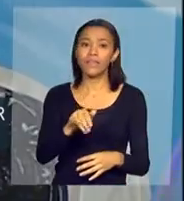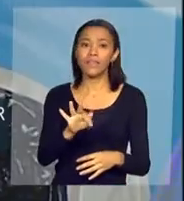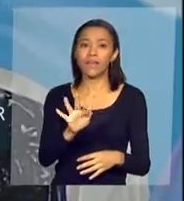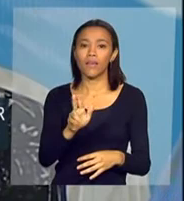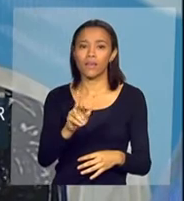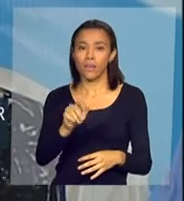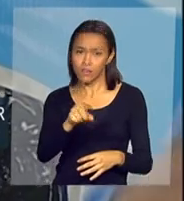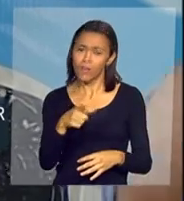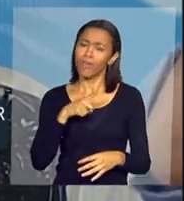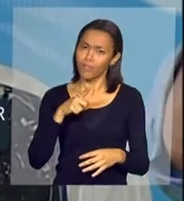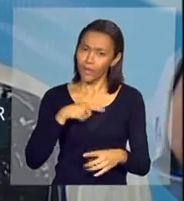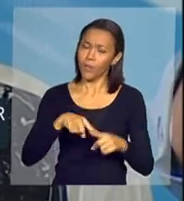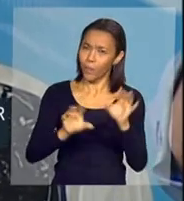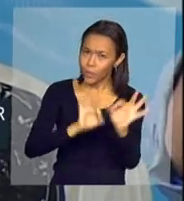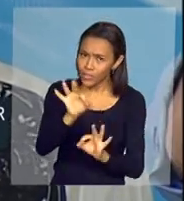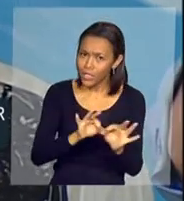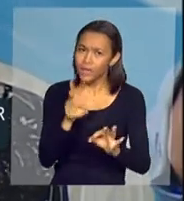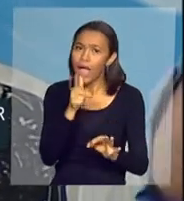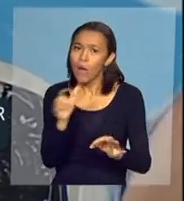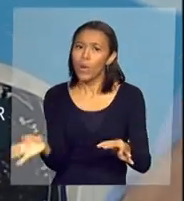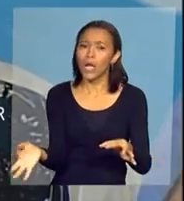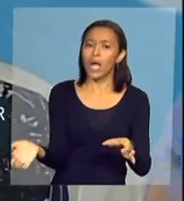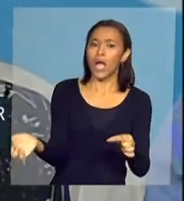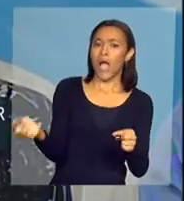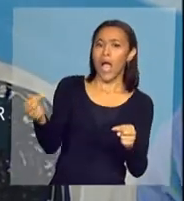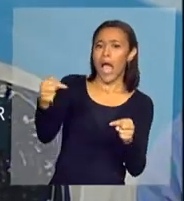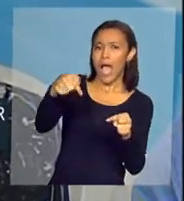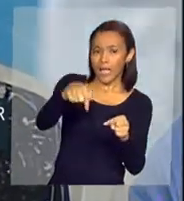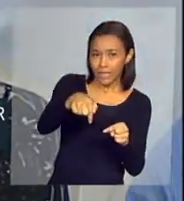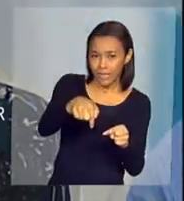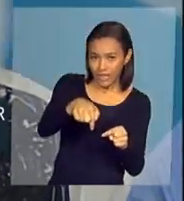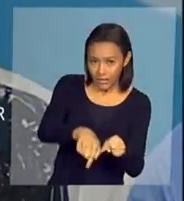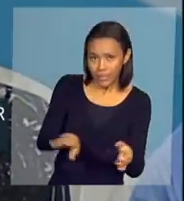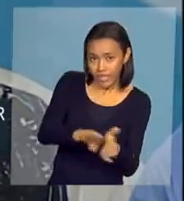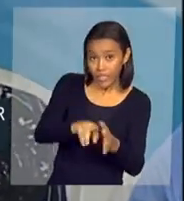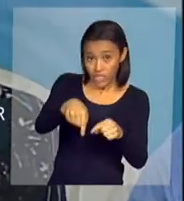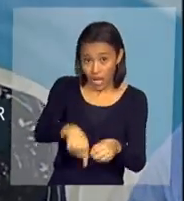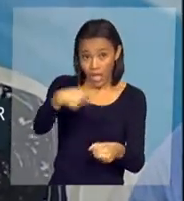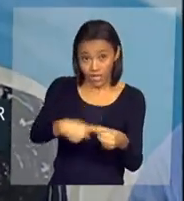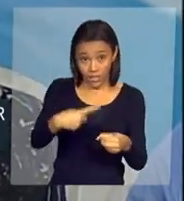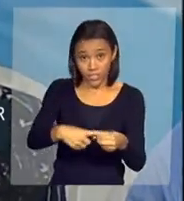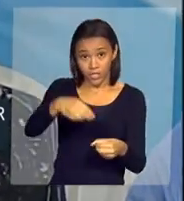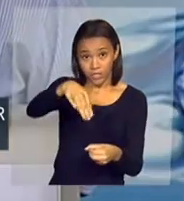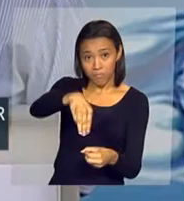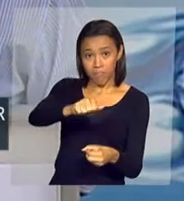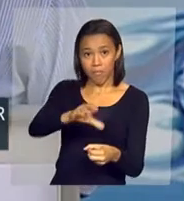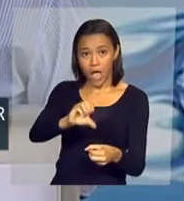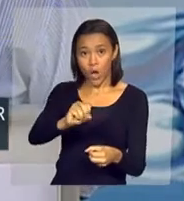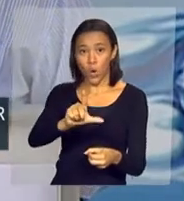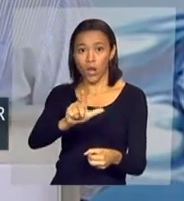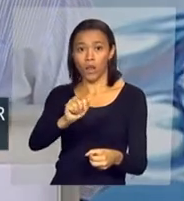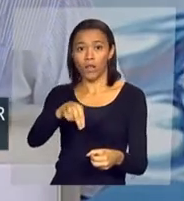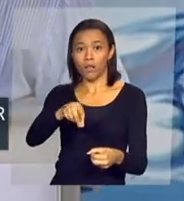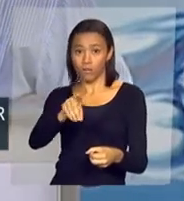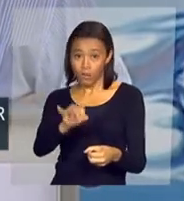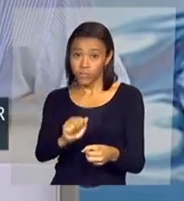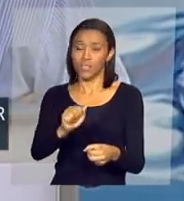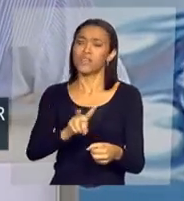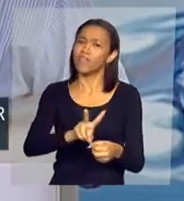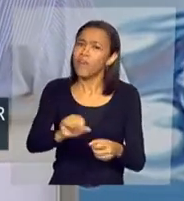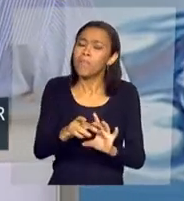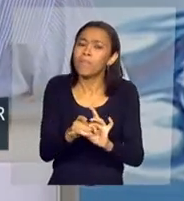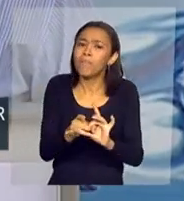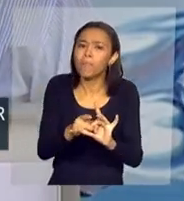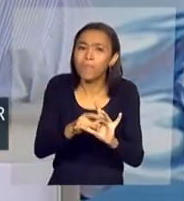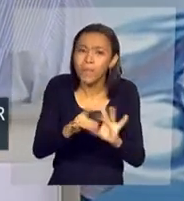águas daquele sistema adutor até o município piauiense de Marcolândia, que viabilizaria